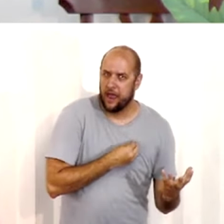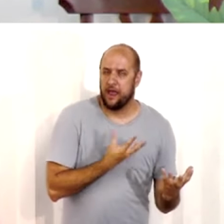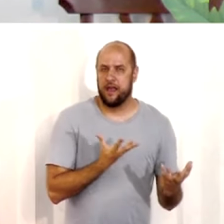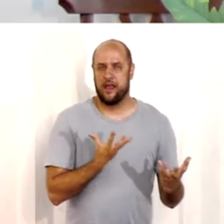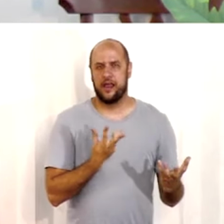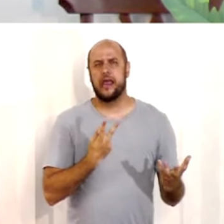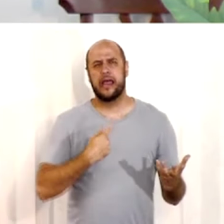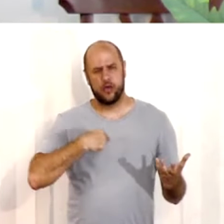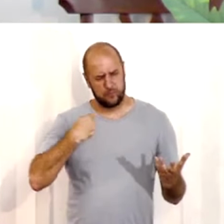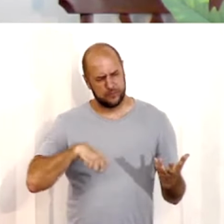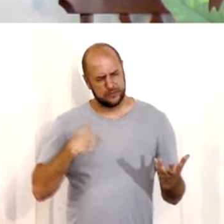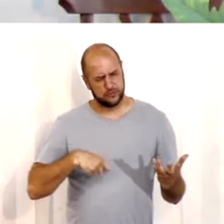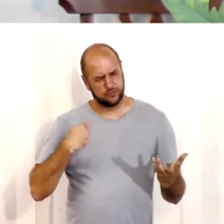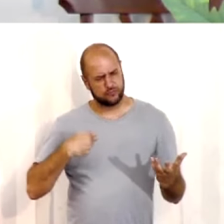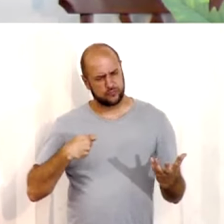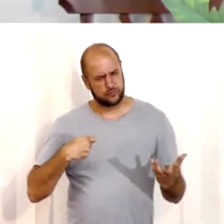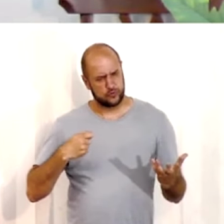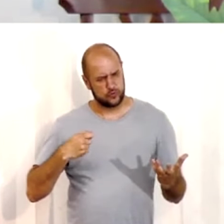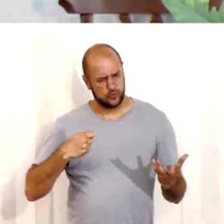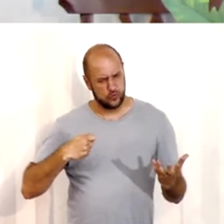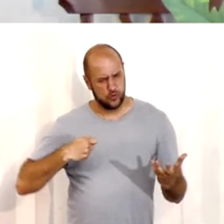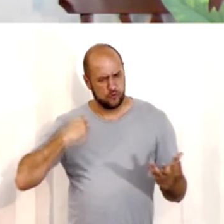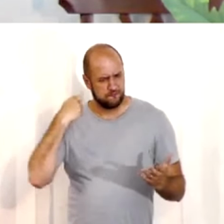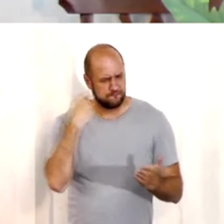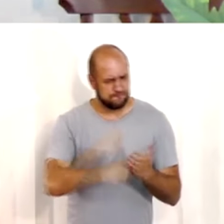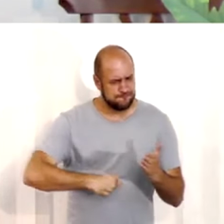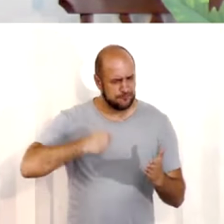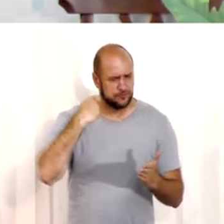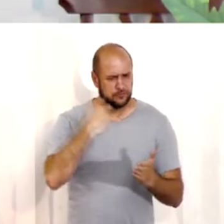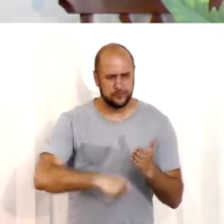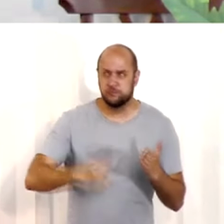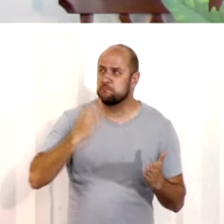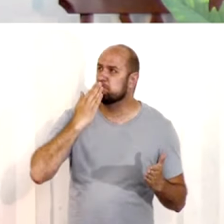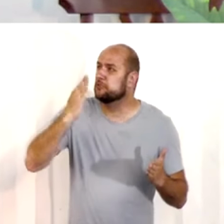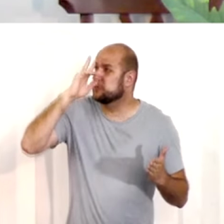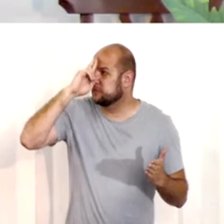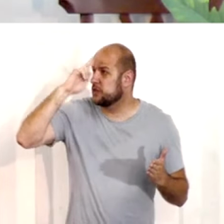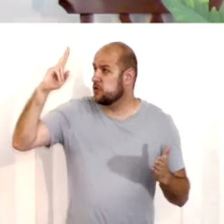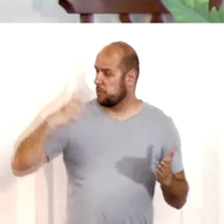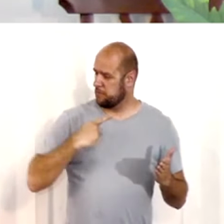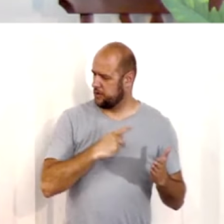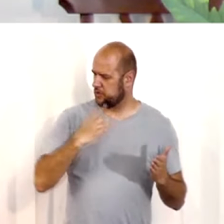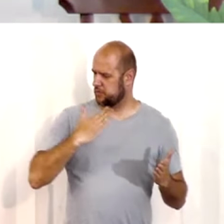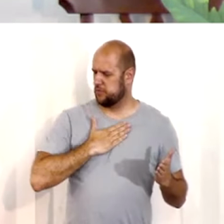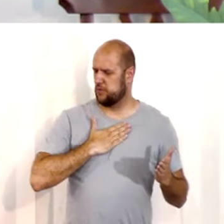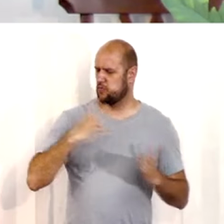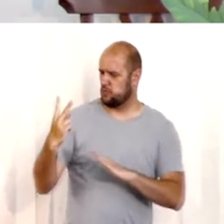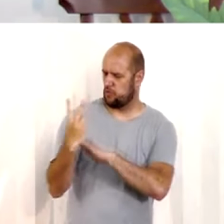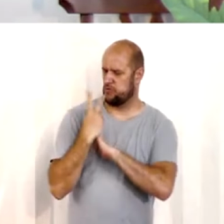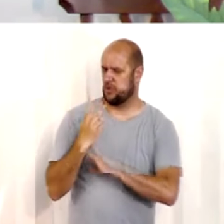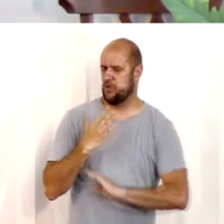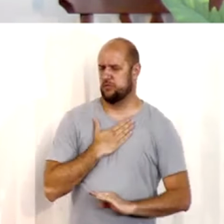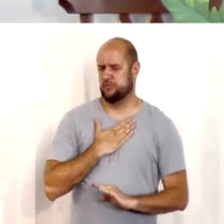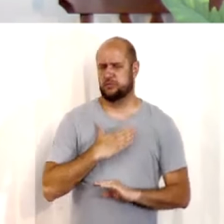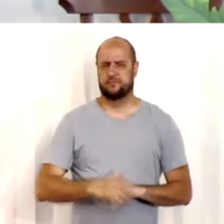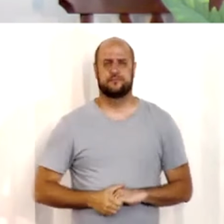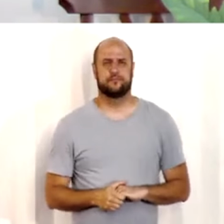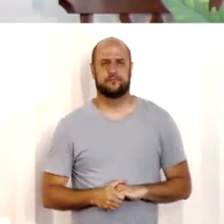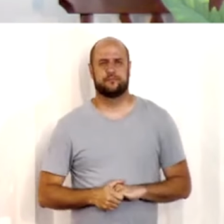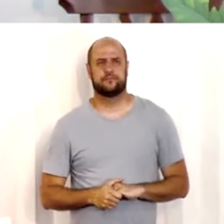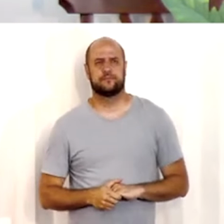eu vou conseguir dizer, o Senhor é o meu pastor, não tenho falta dessas coisas porque o Senhor me supre,